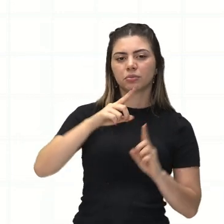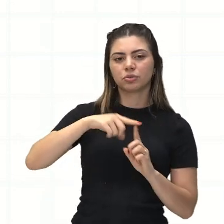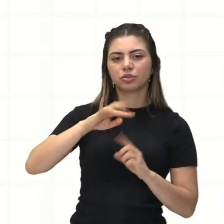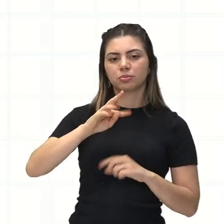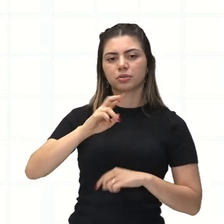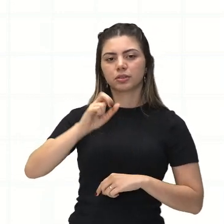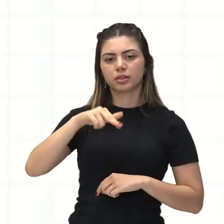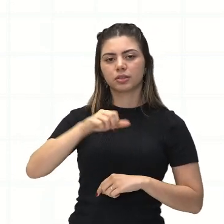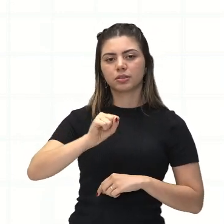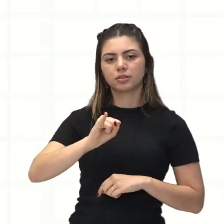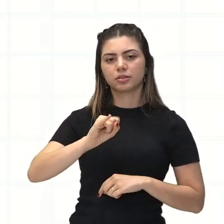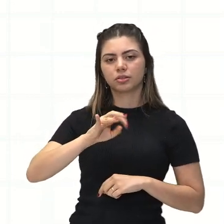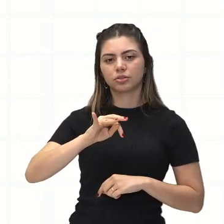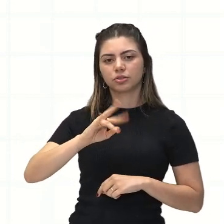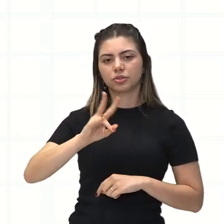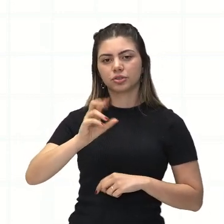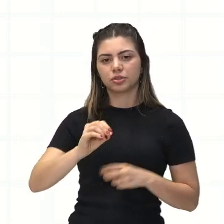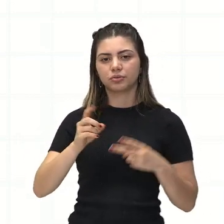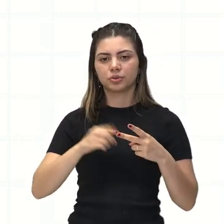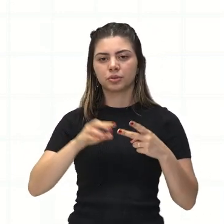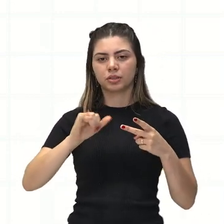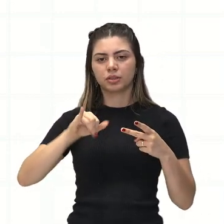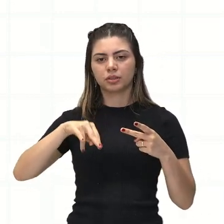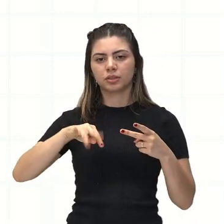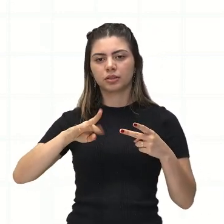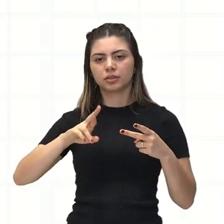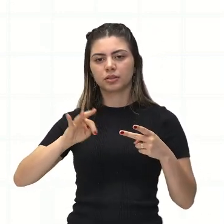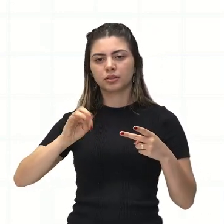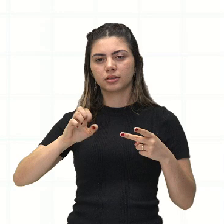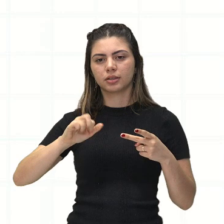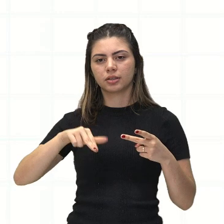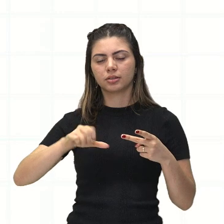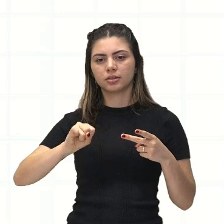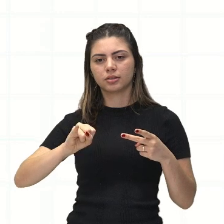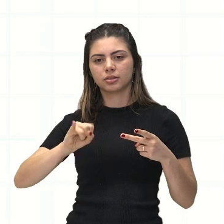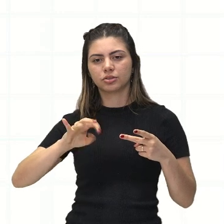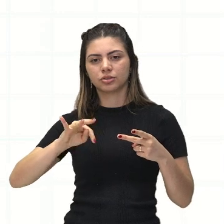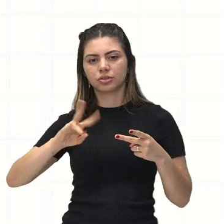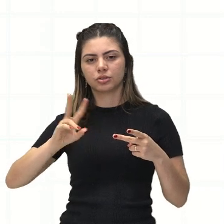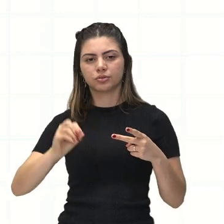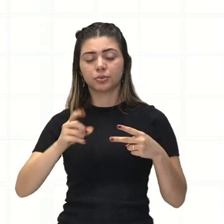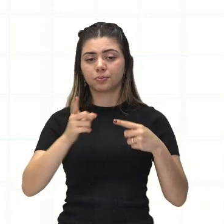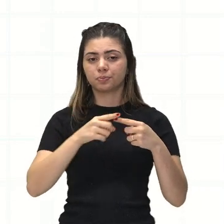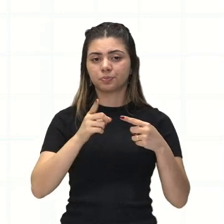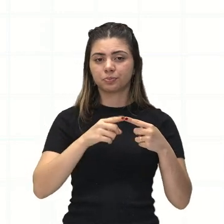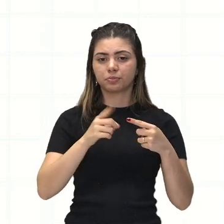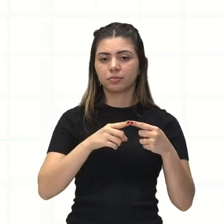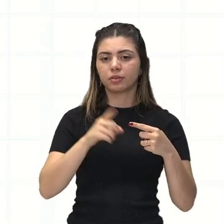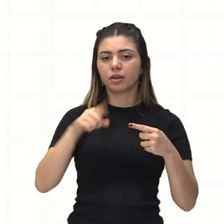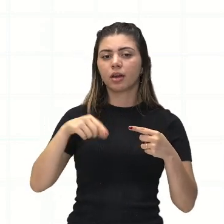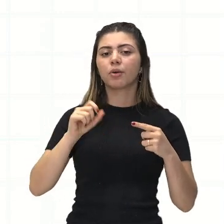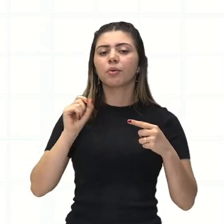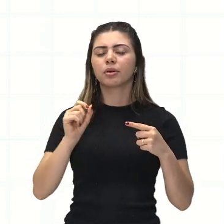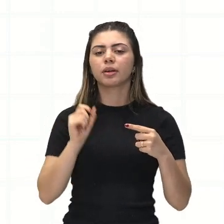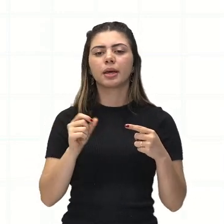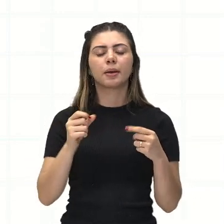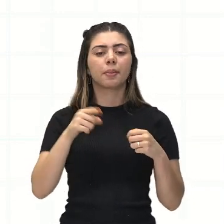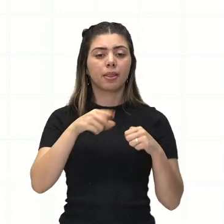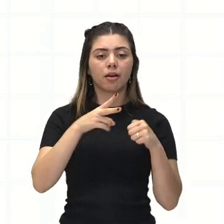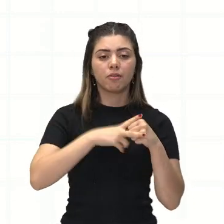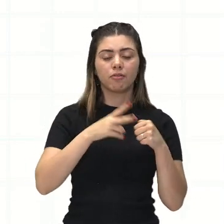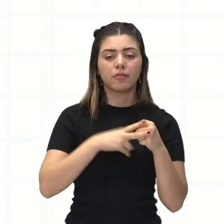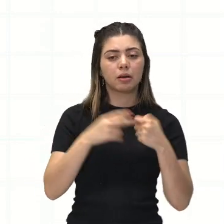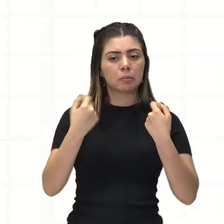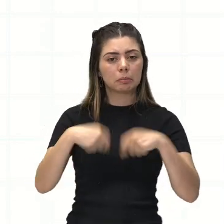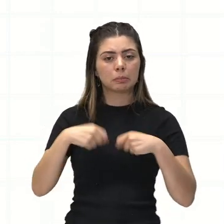verbo intransitivo. O verbo transitivo, né? Um verbo transitivo é aquele que necessita de um